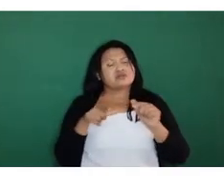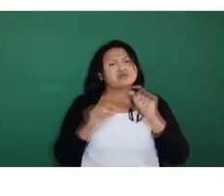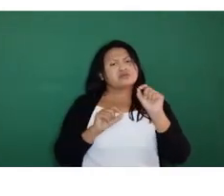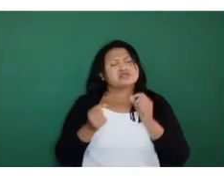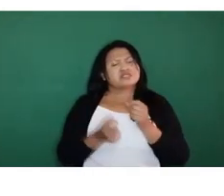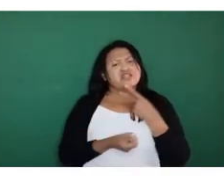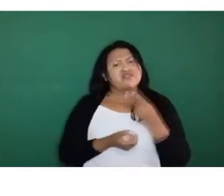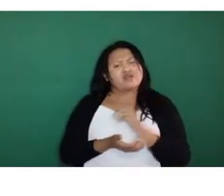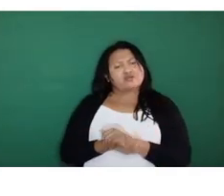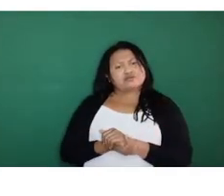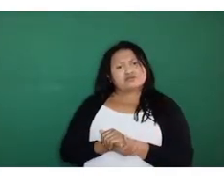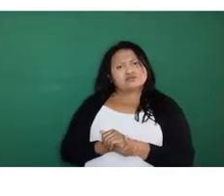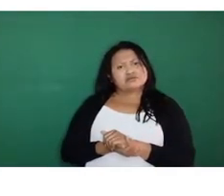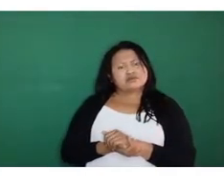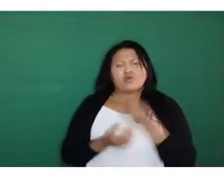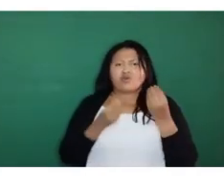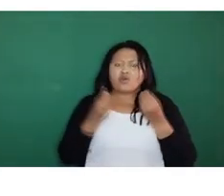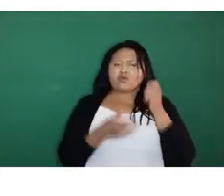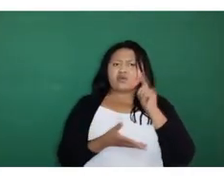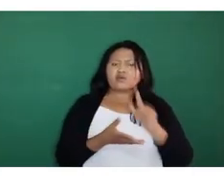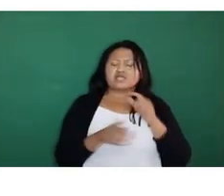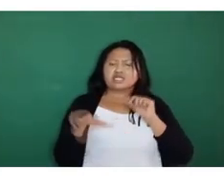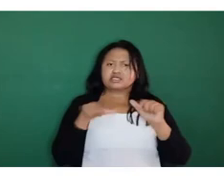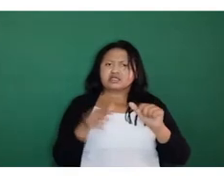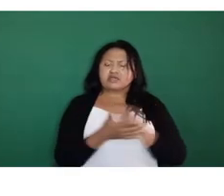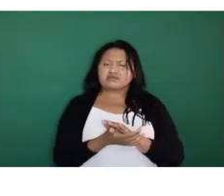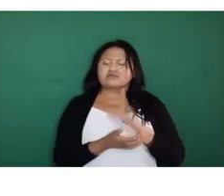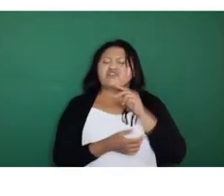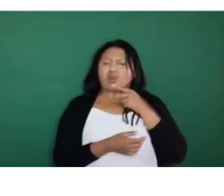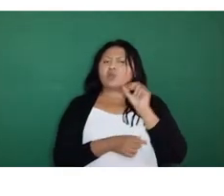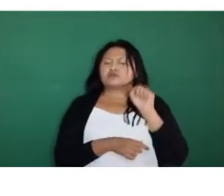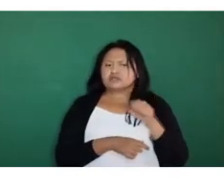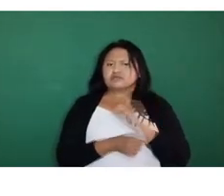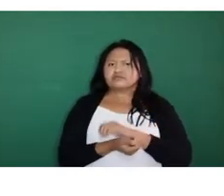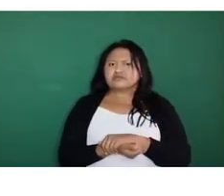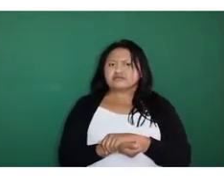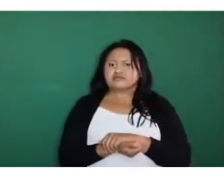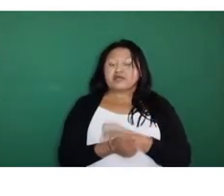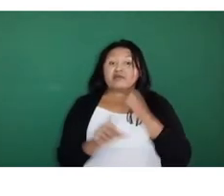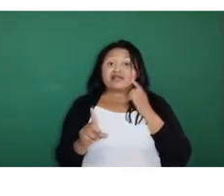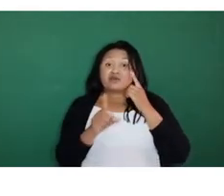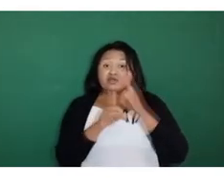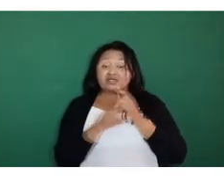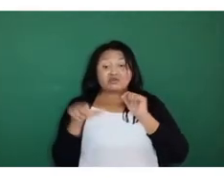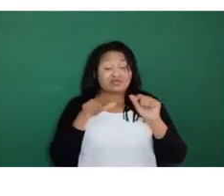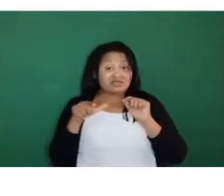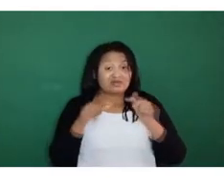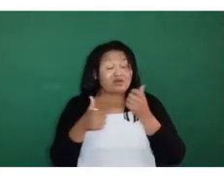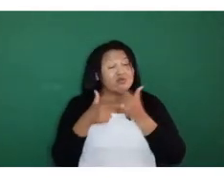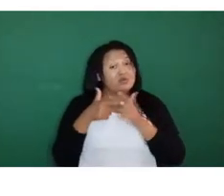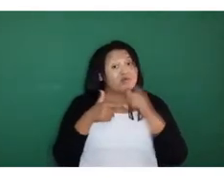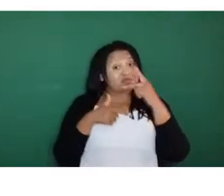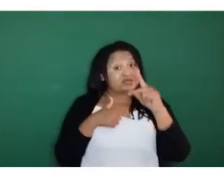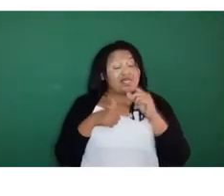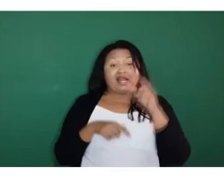ele disse ele deu início de como a gente consegue encontrar esse trabalho sim para encontrar o trabalho em casos como esse